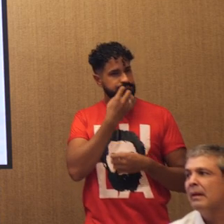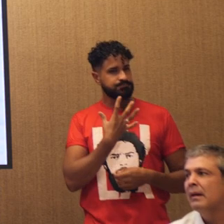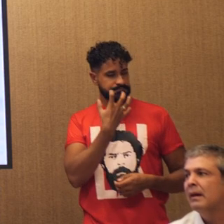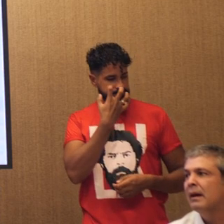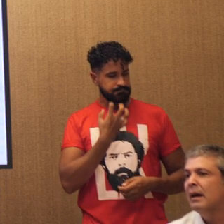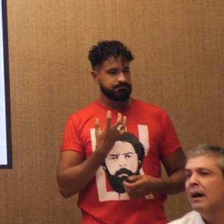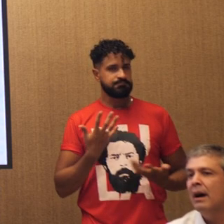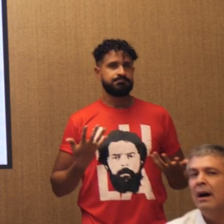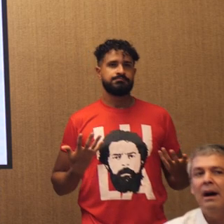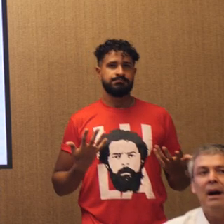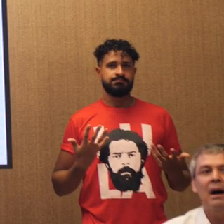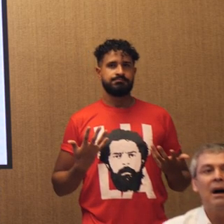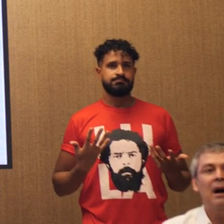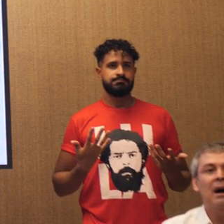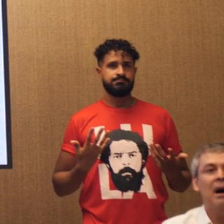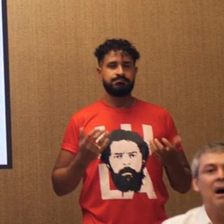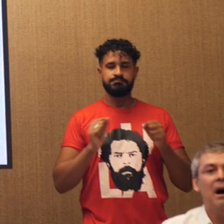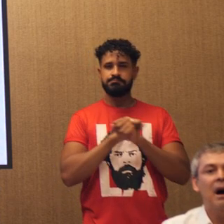séria,